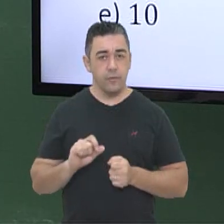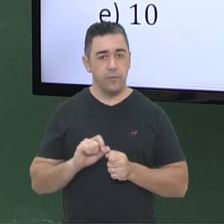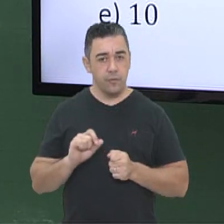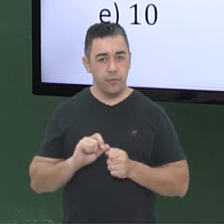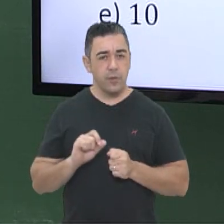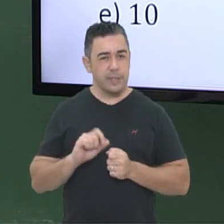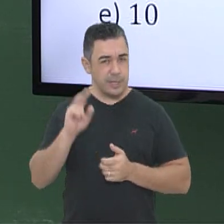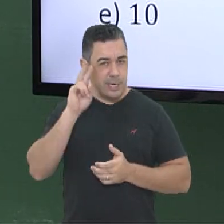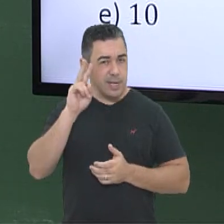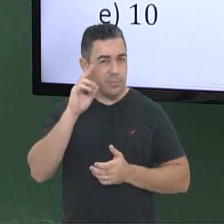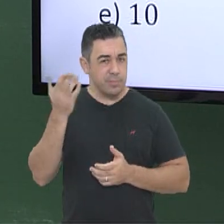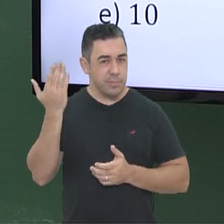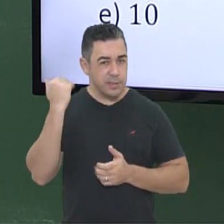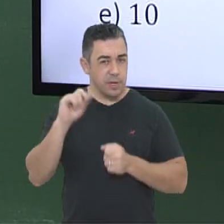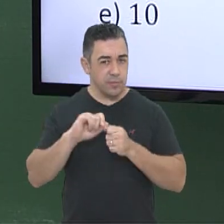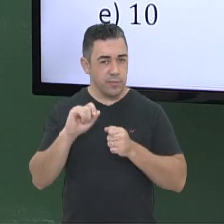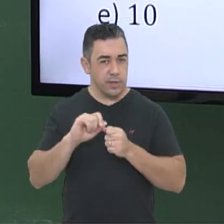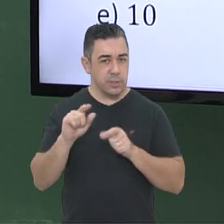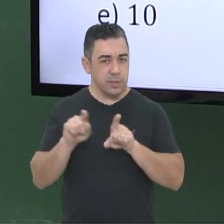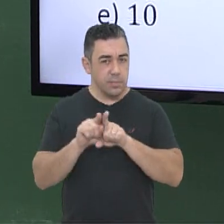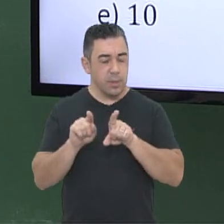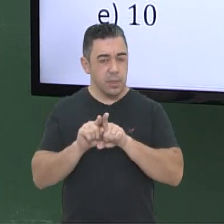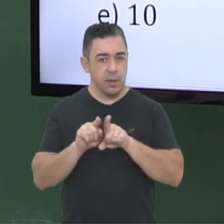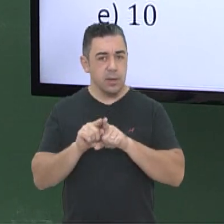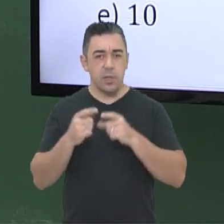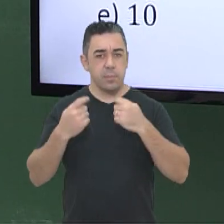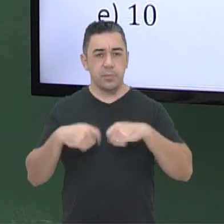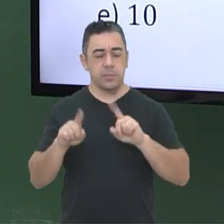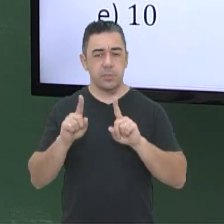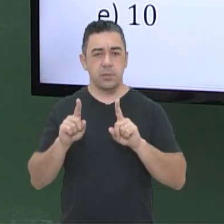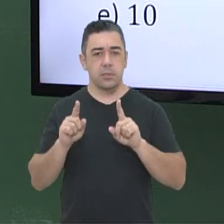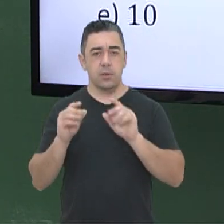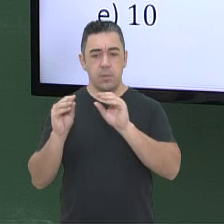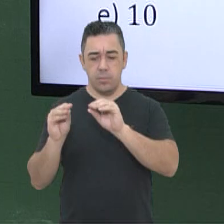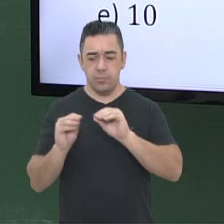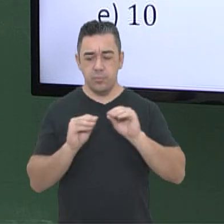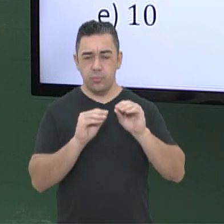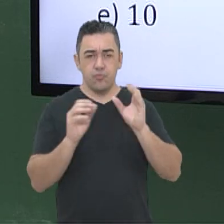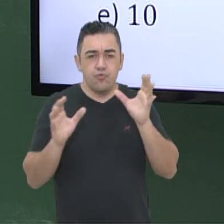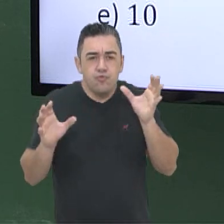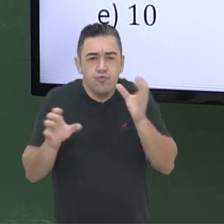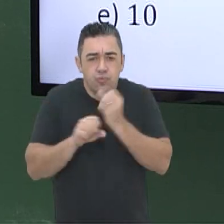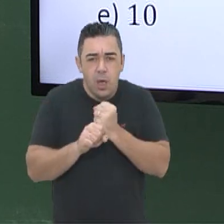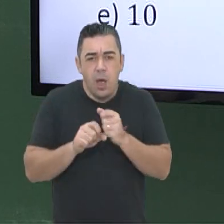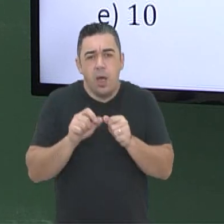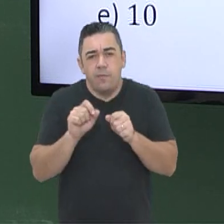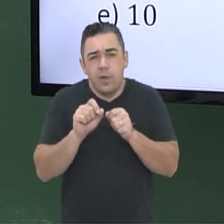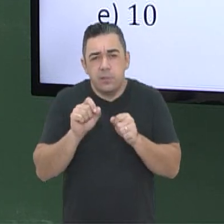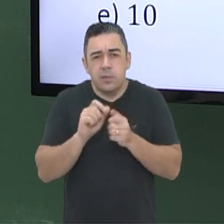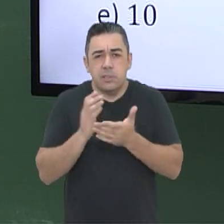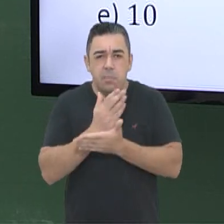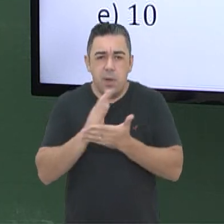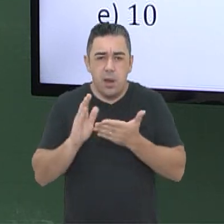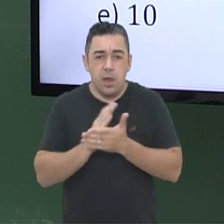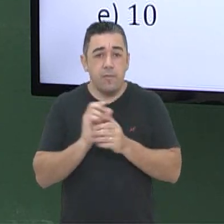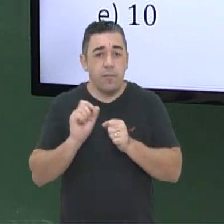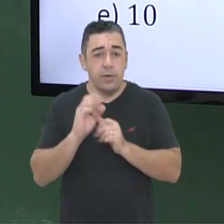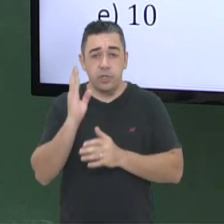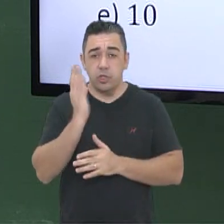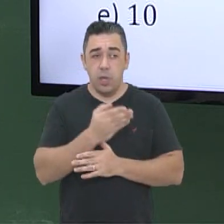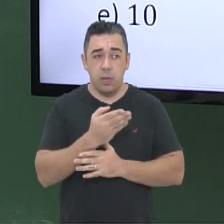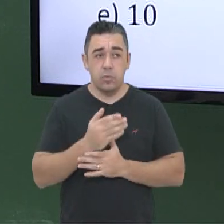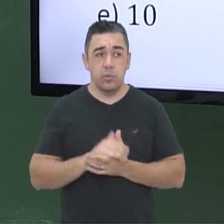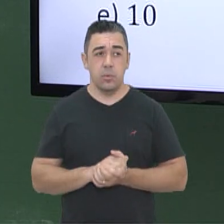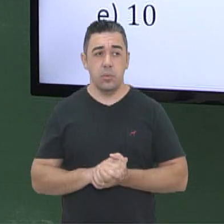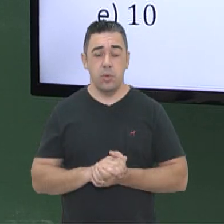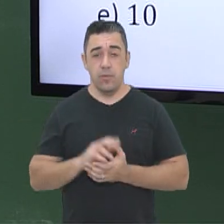aquele recurso que eu já usei uma outra vez, tá? Para não precisar colocar tudo juntar e depois separar tudo, eu vou fazer o quê? Eu